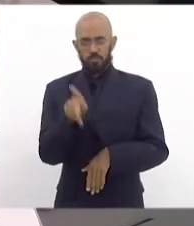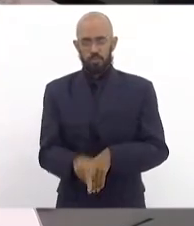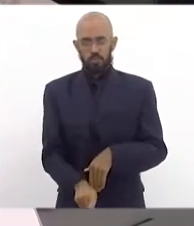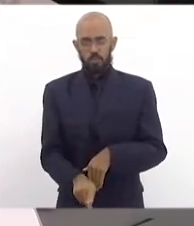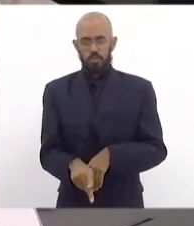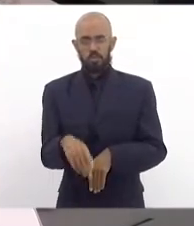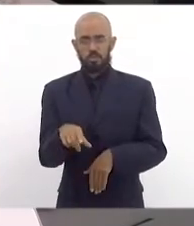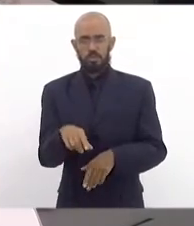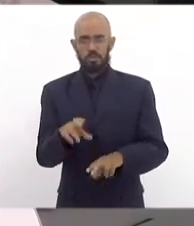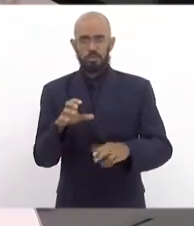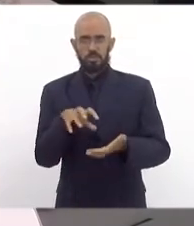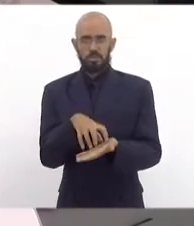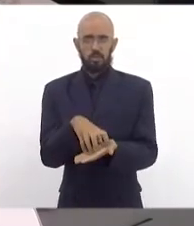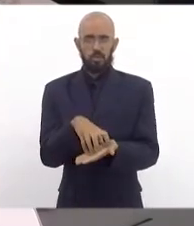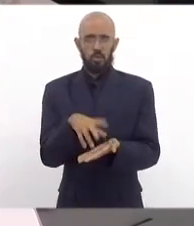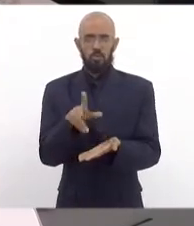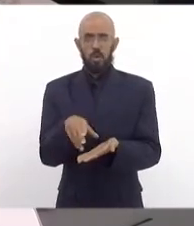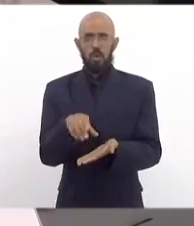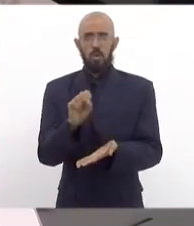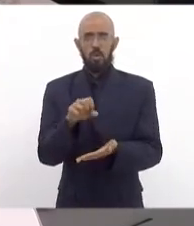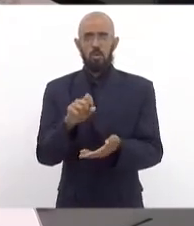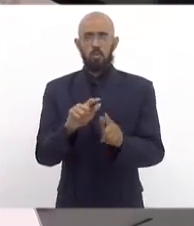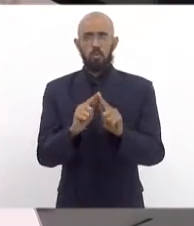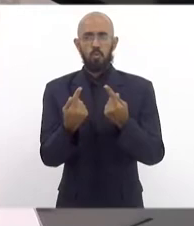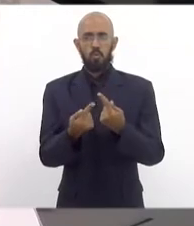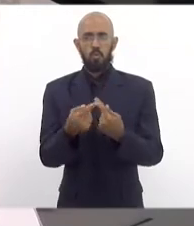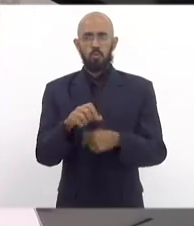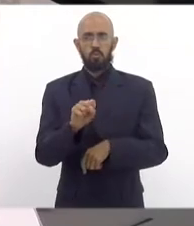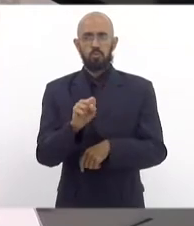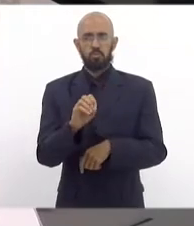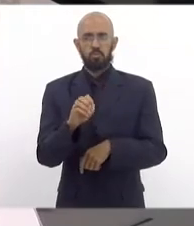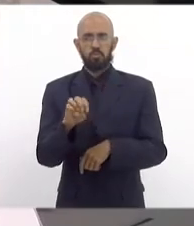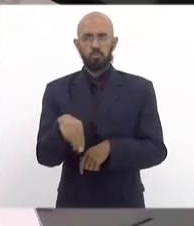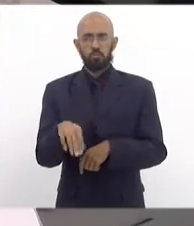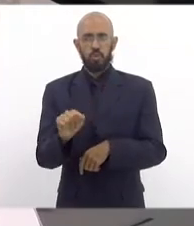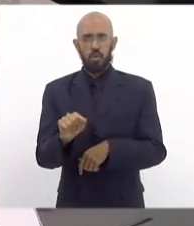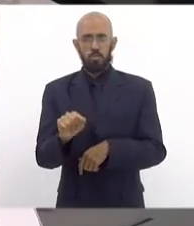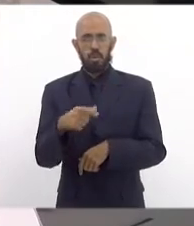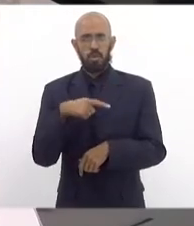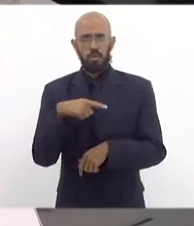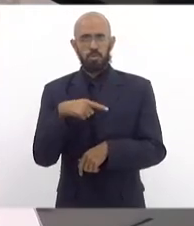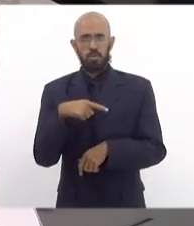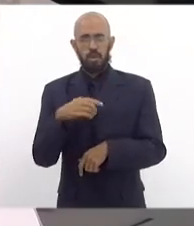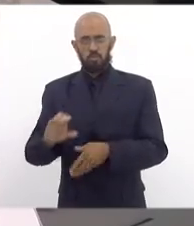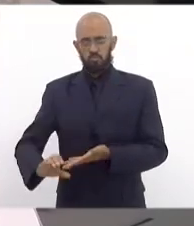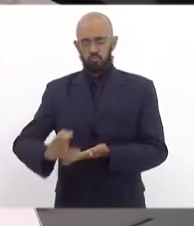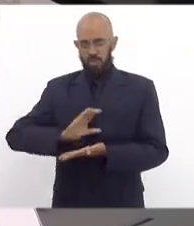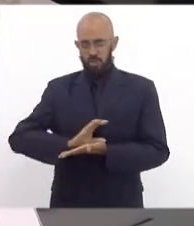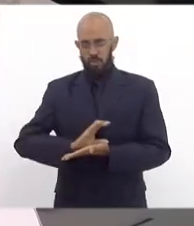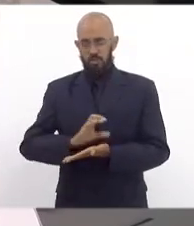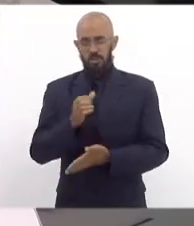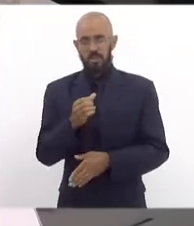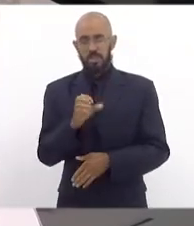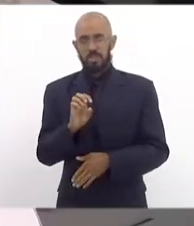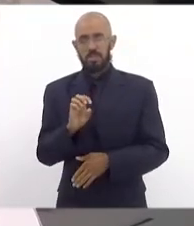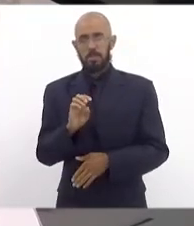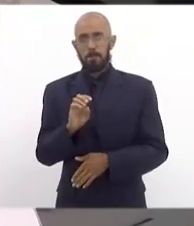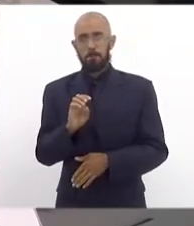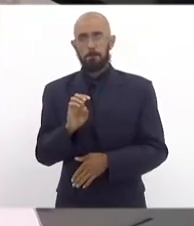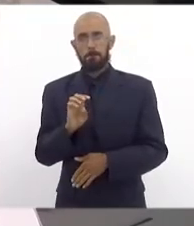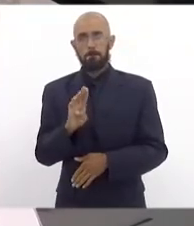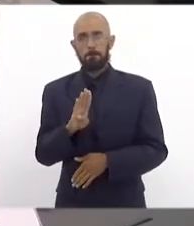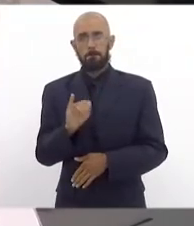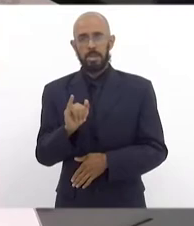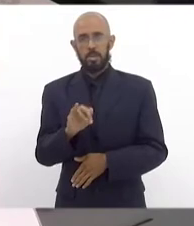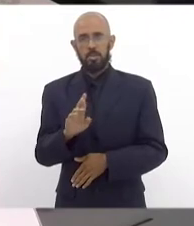empresas por exemplo como o grupo soma que fatura seis bilhões de reais como a governança é enorme algumas pessoas dentro da